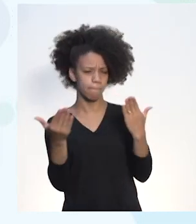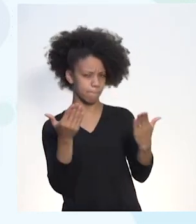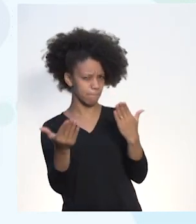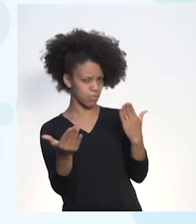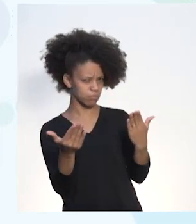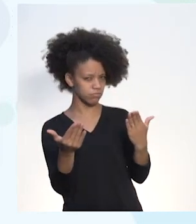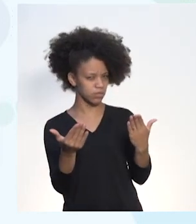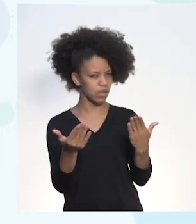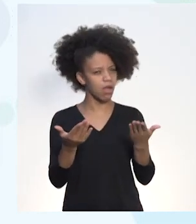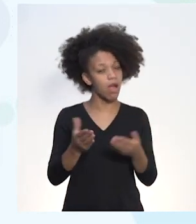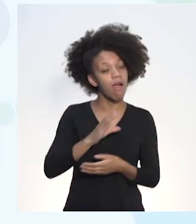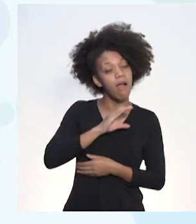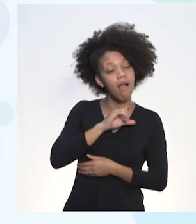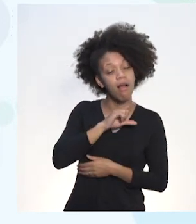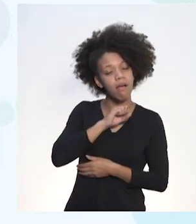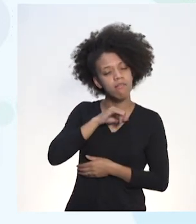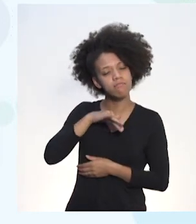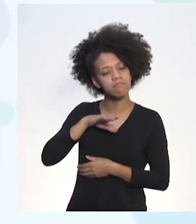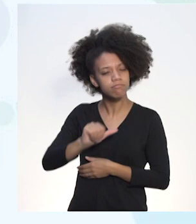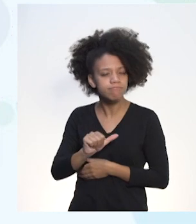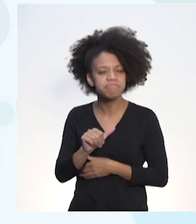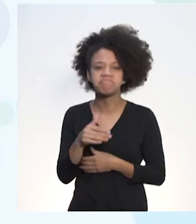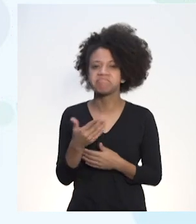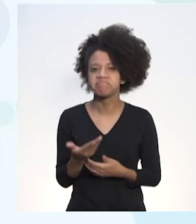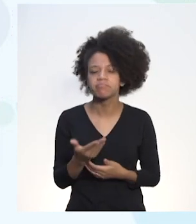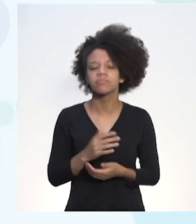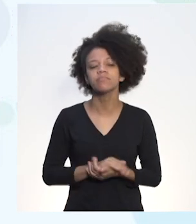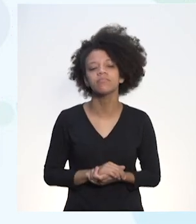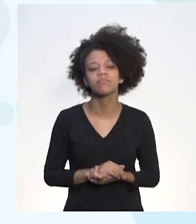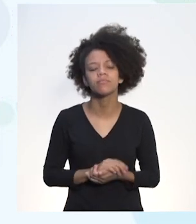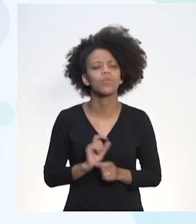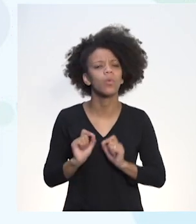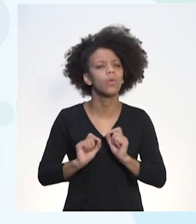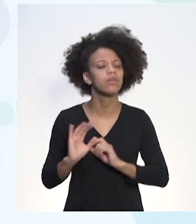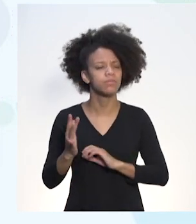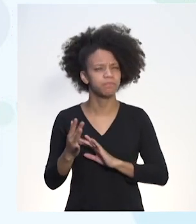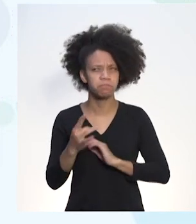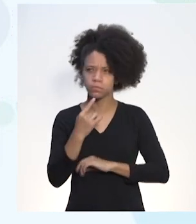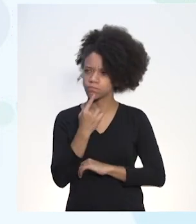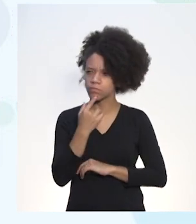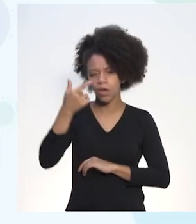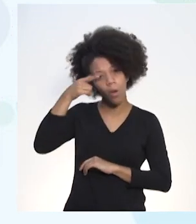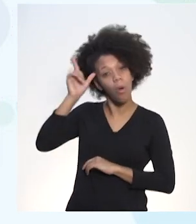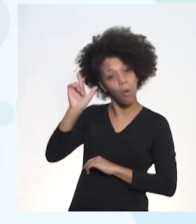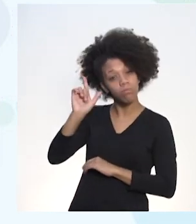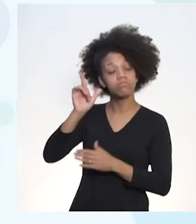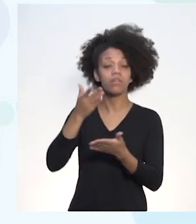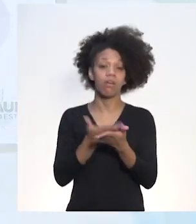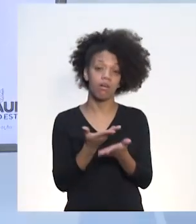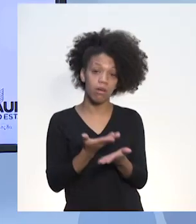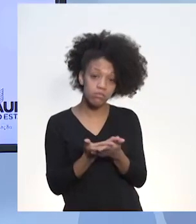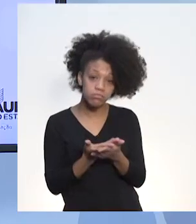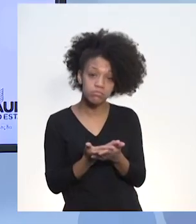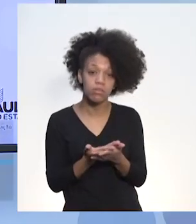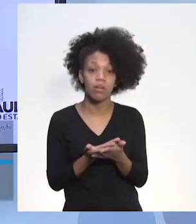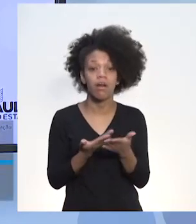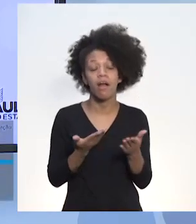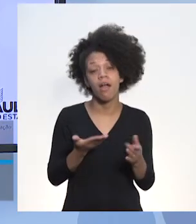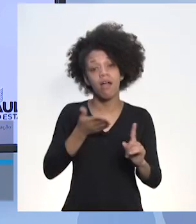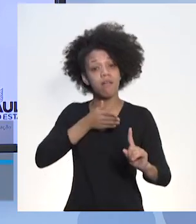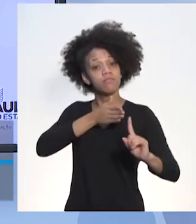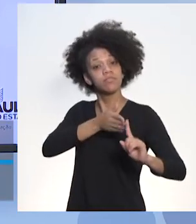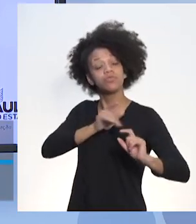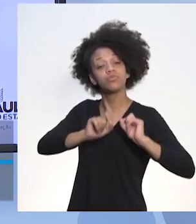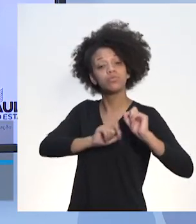probabilidade clássica, né? Aí o que acontece? Até ontem eram as aulas, a aula era referente às